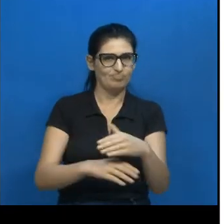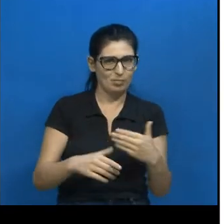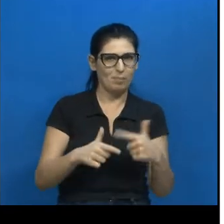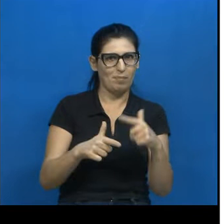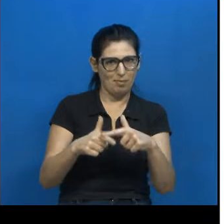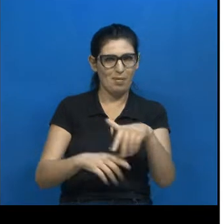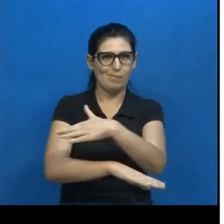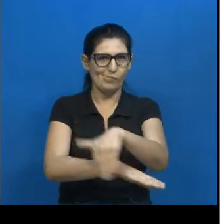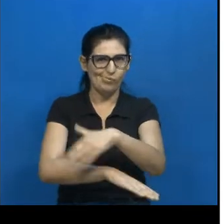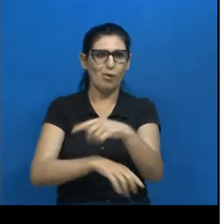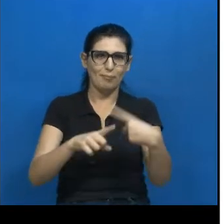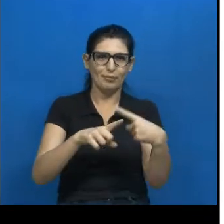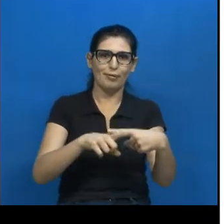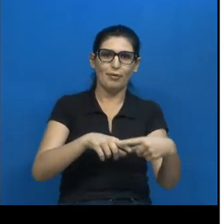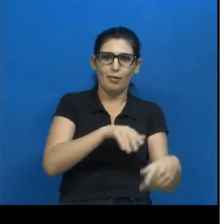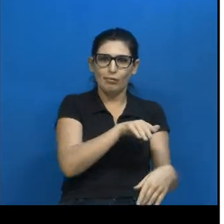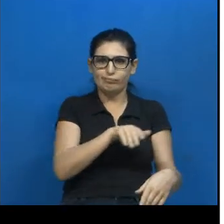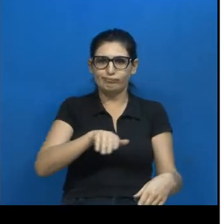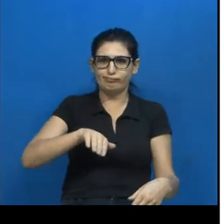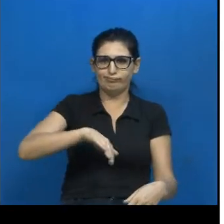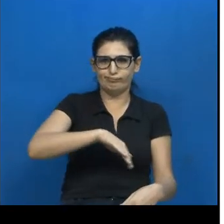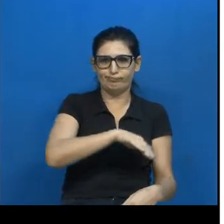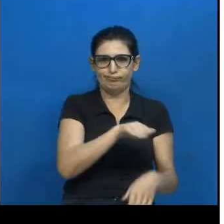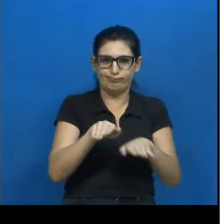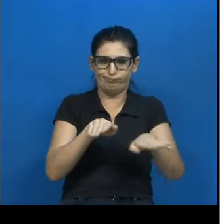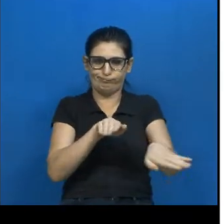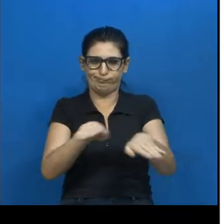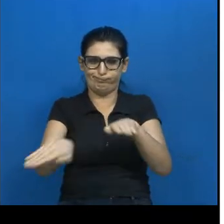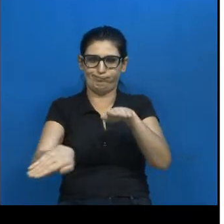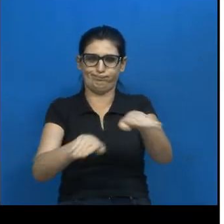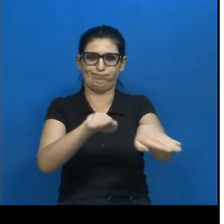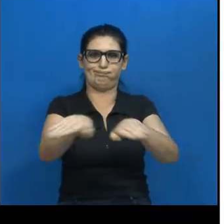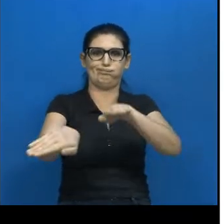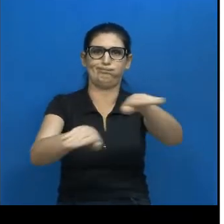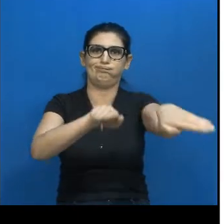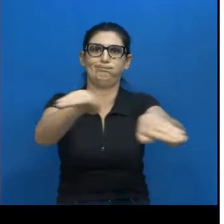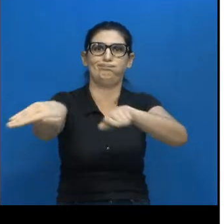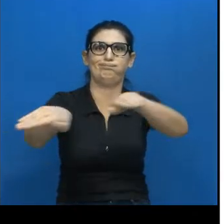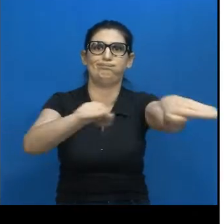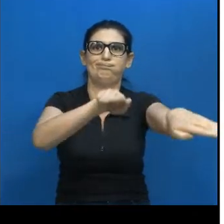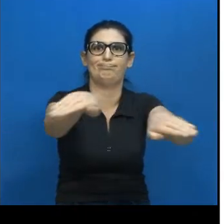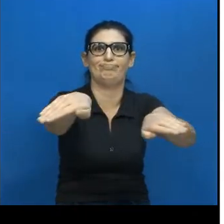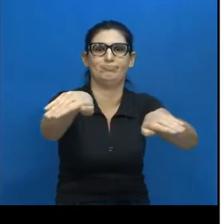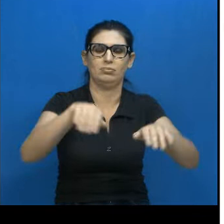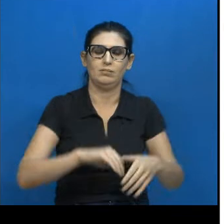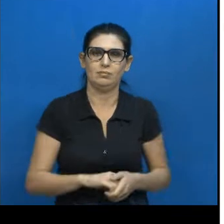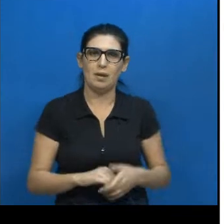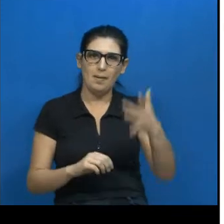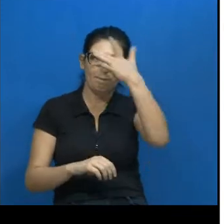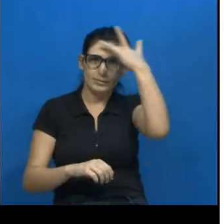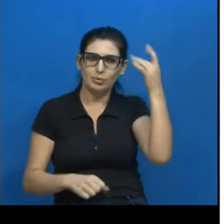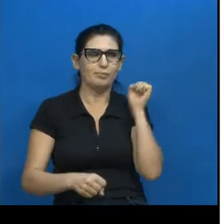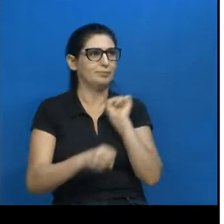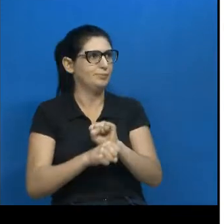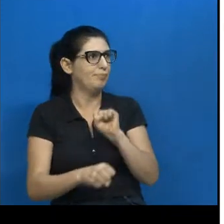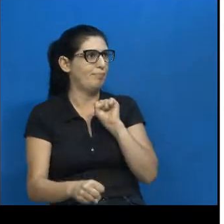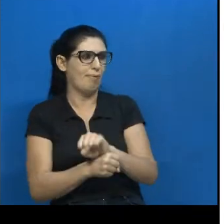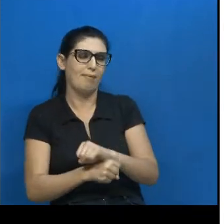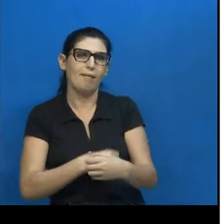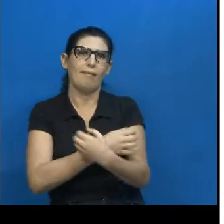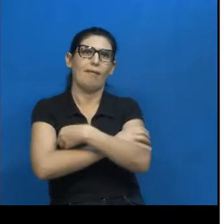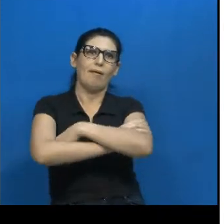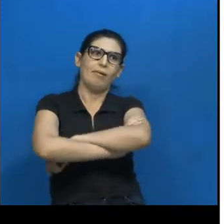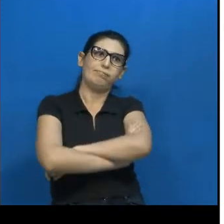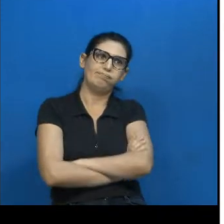de peixe que ele faz um fluxo negativo. Os passageiros que estão lá, às vezes ele fala assim, eu espero o ônibus vai até o final, eu espero voltar